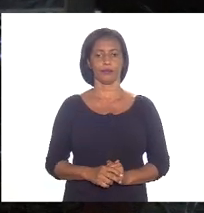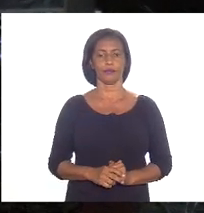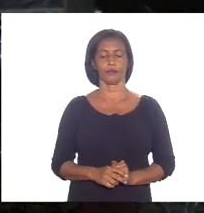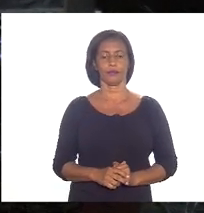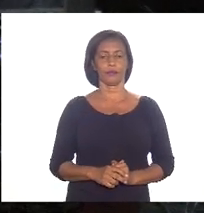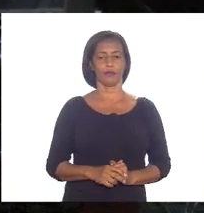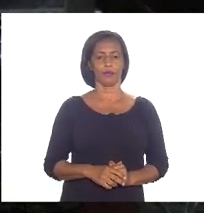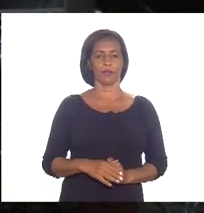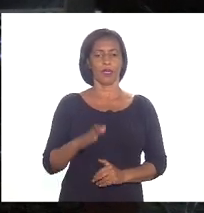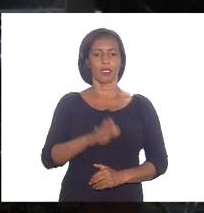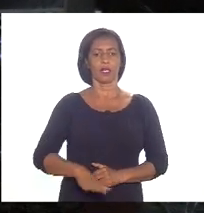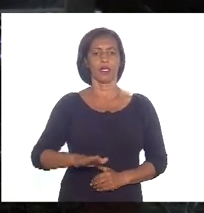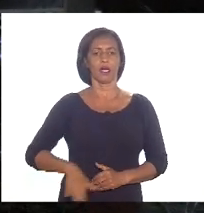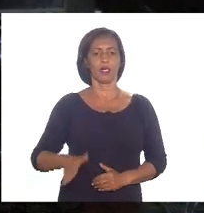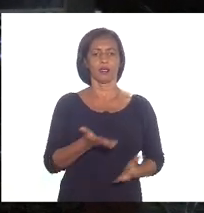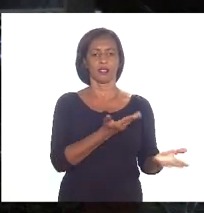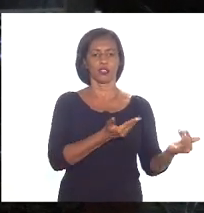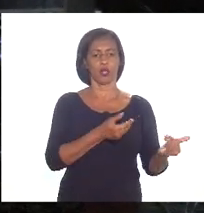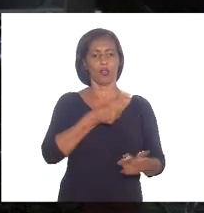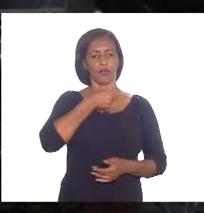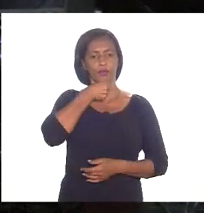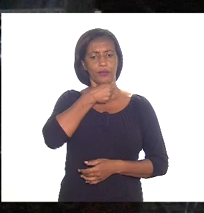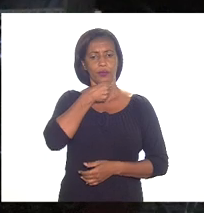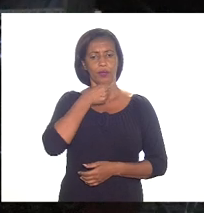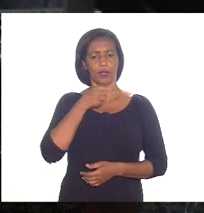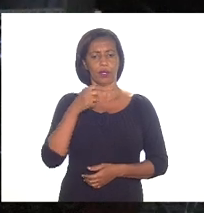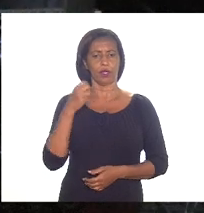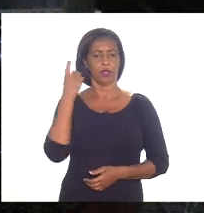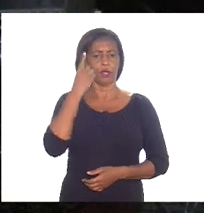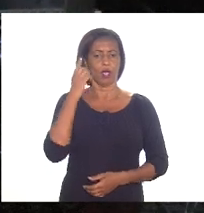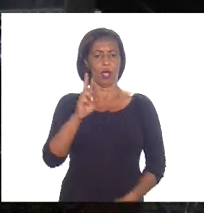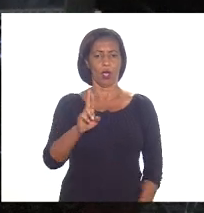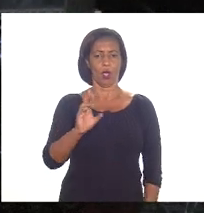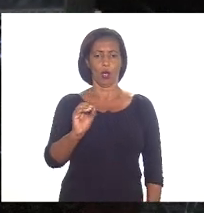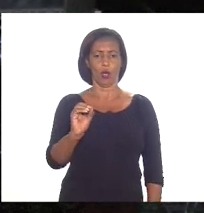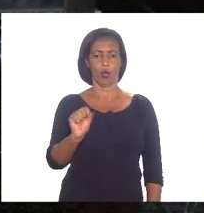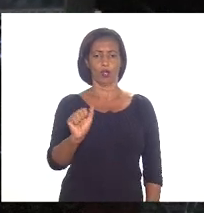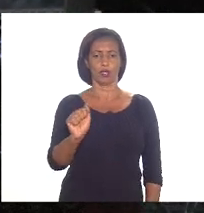e do Idoso, deputada Rosane Félix.